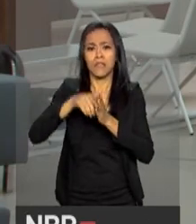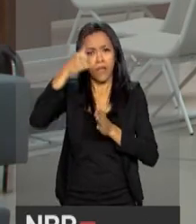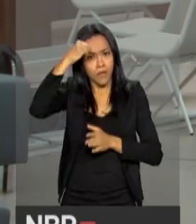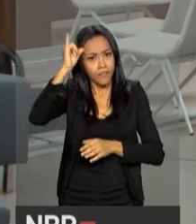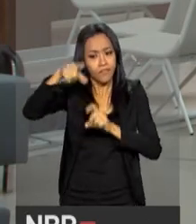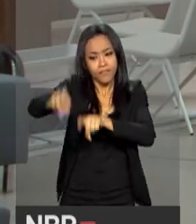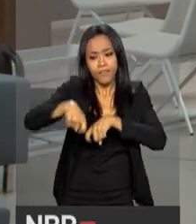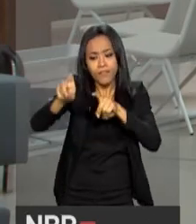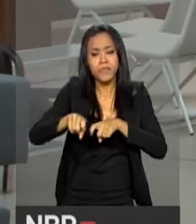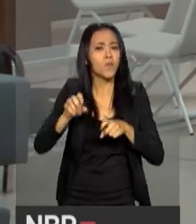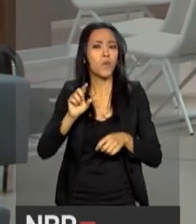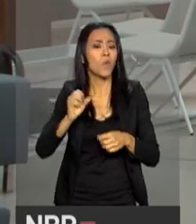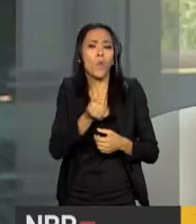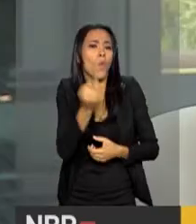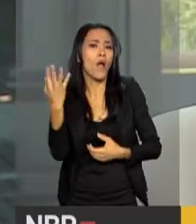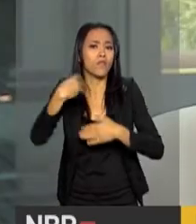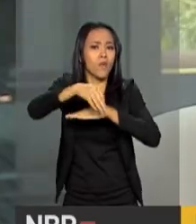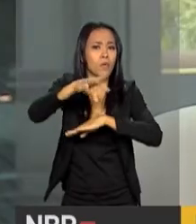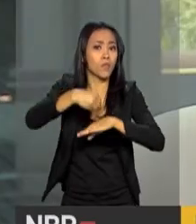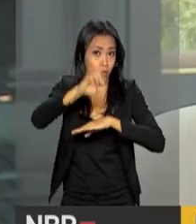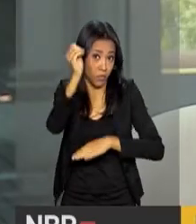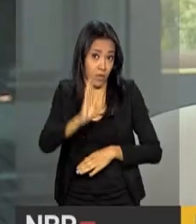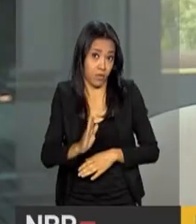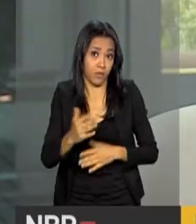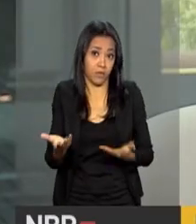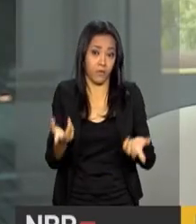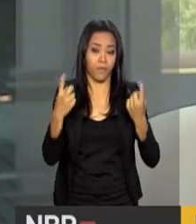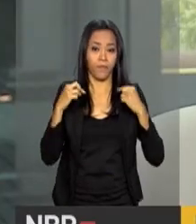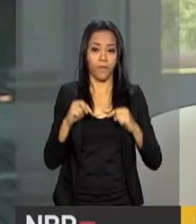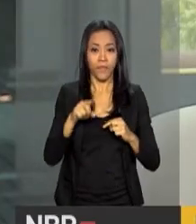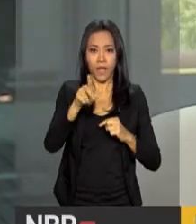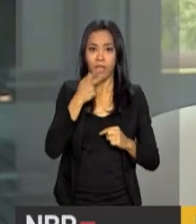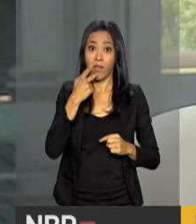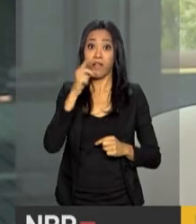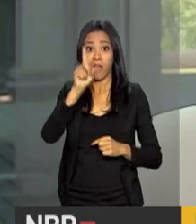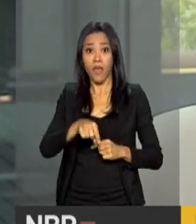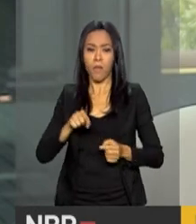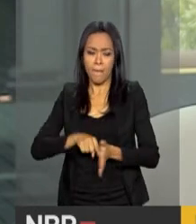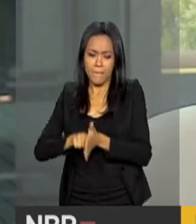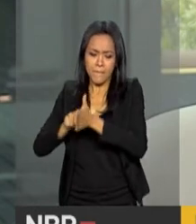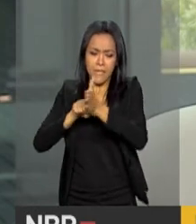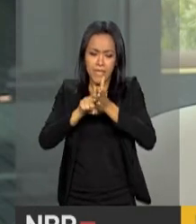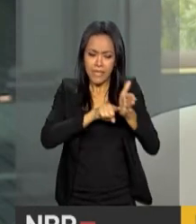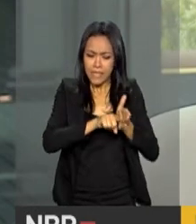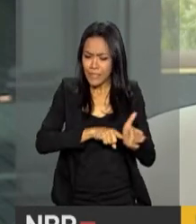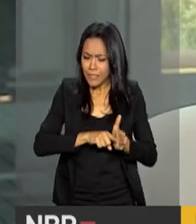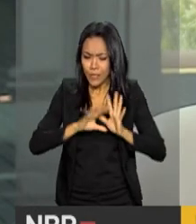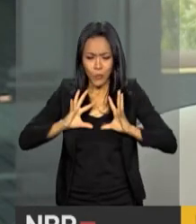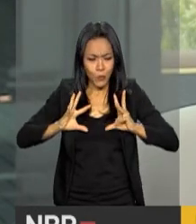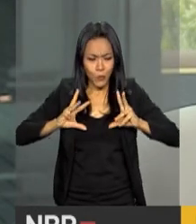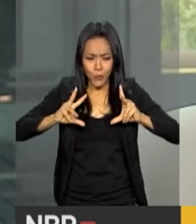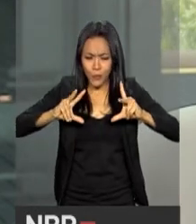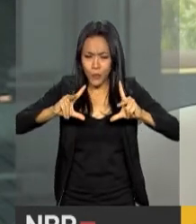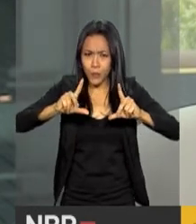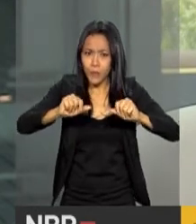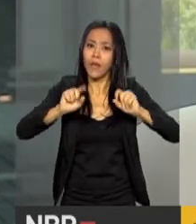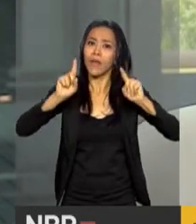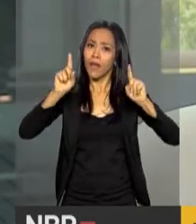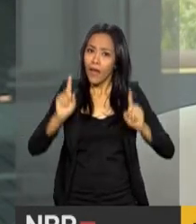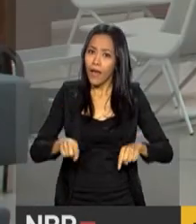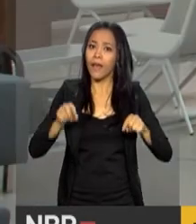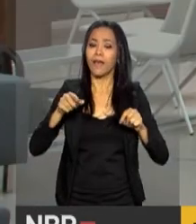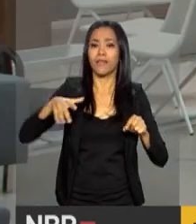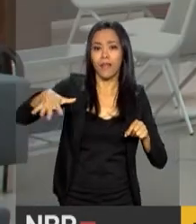informações ele vai trazer para o brasil o censo agropecuário a pesquisa mais completa ea principal que investiga a